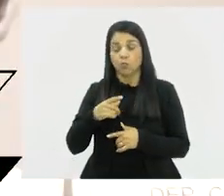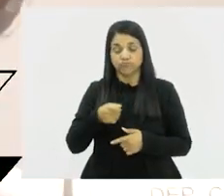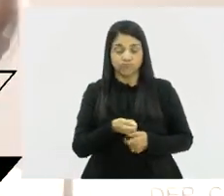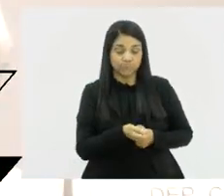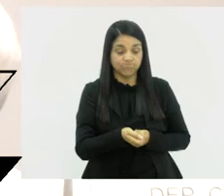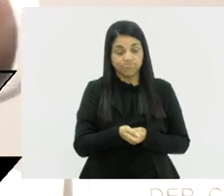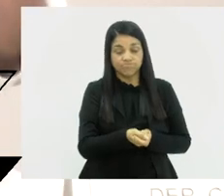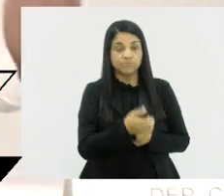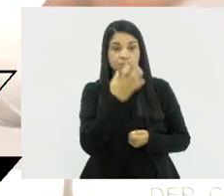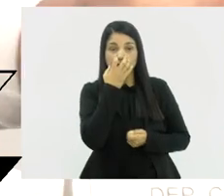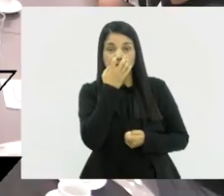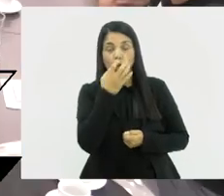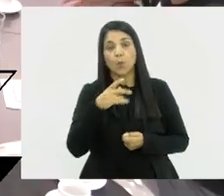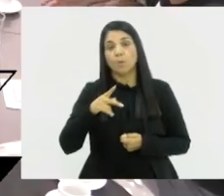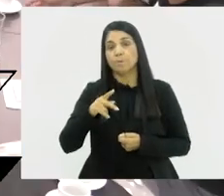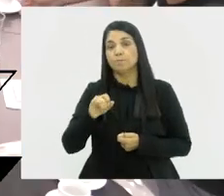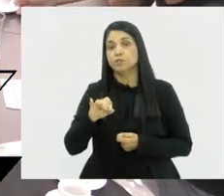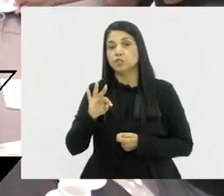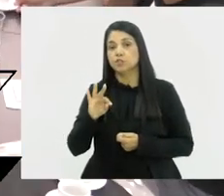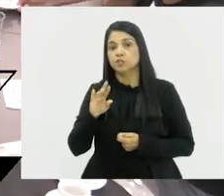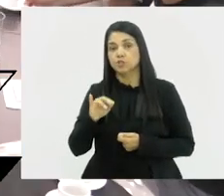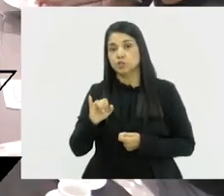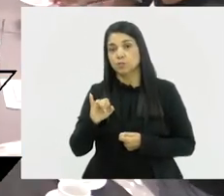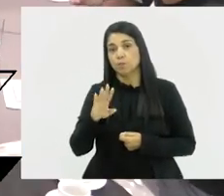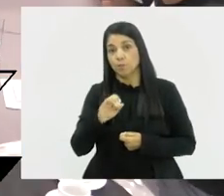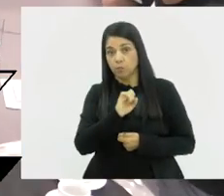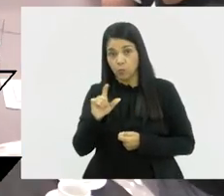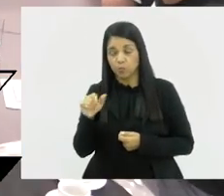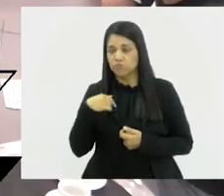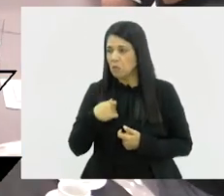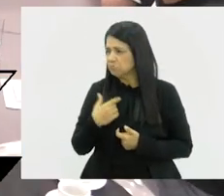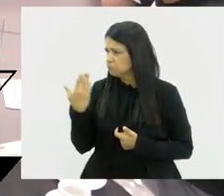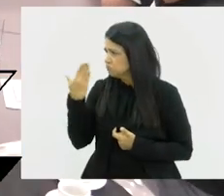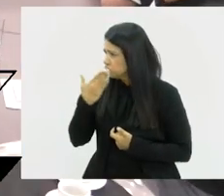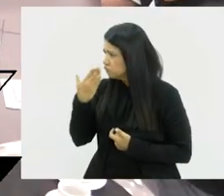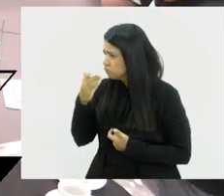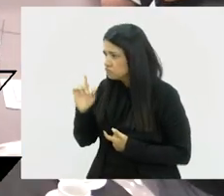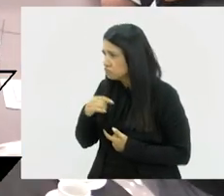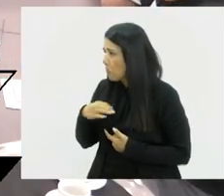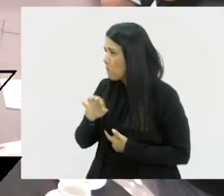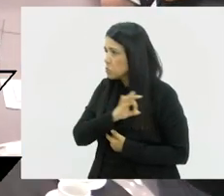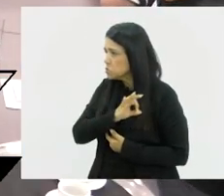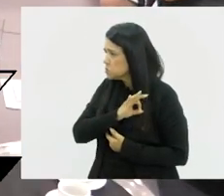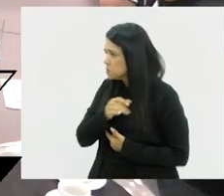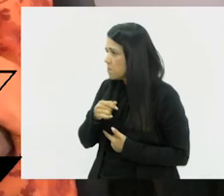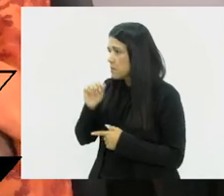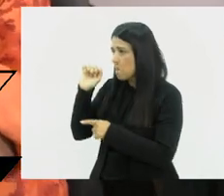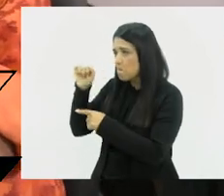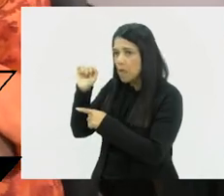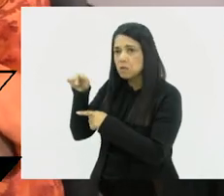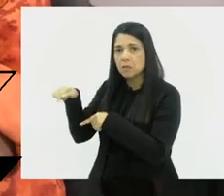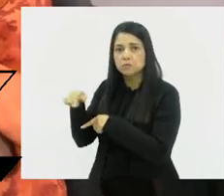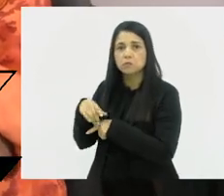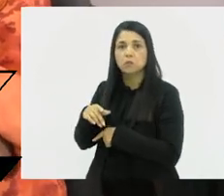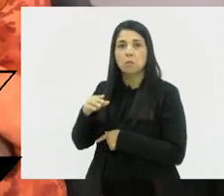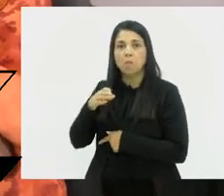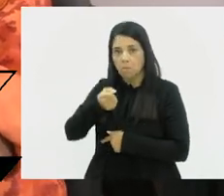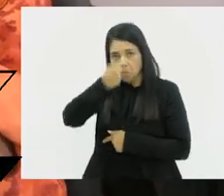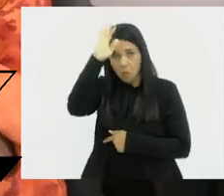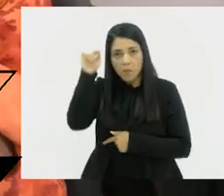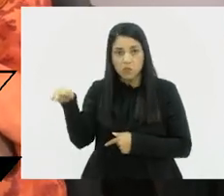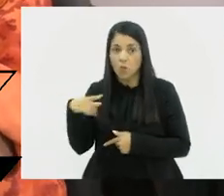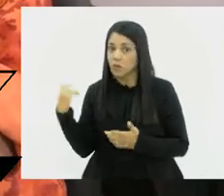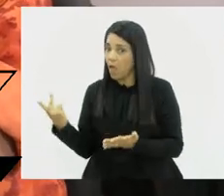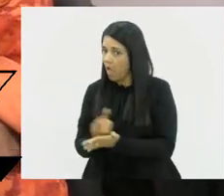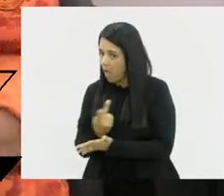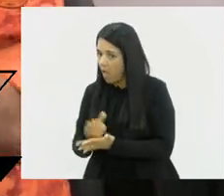na porta e falo, olha, não estou vendo aqui nenhum policial, e sei que tem uma lei. Está errado aqui. Tem criança brincando